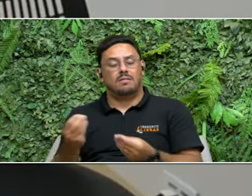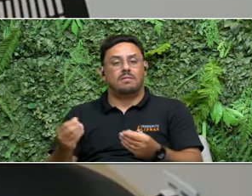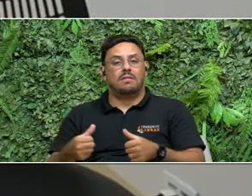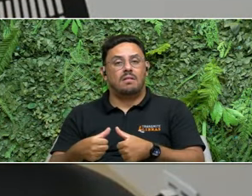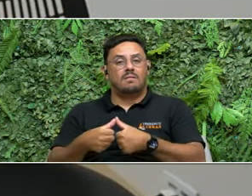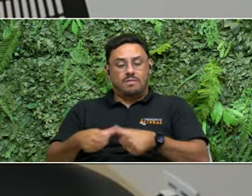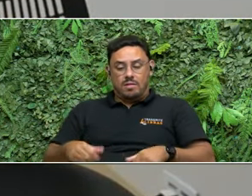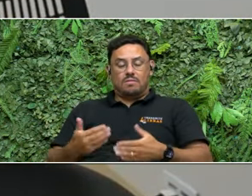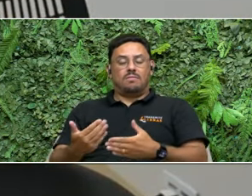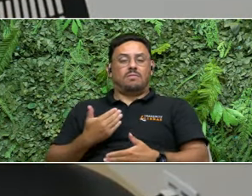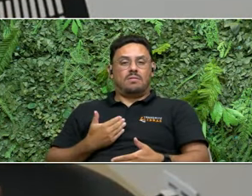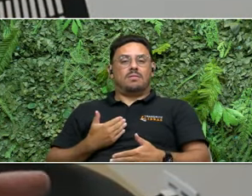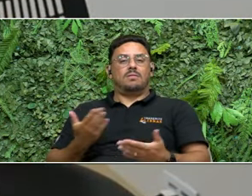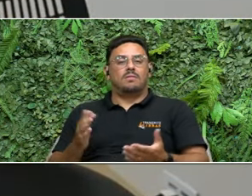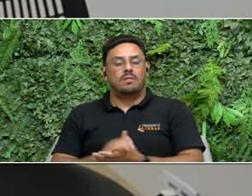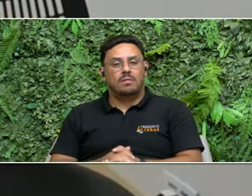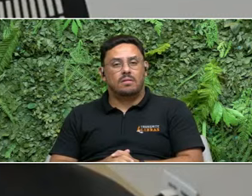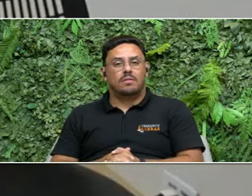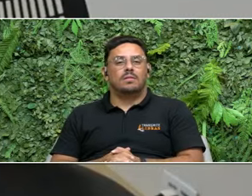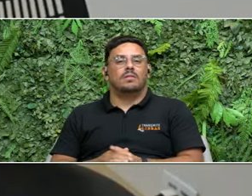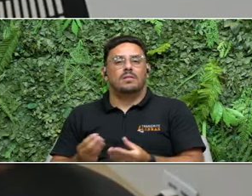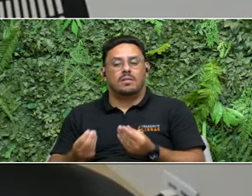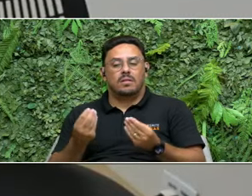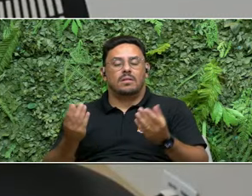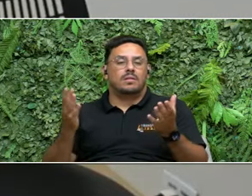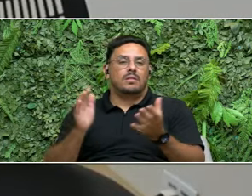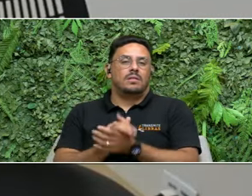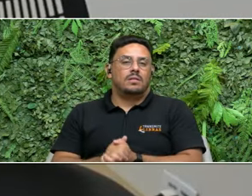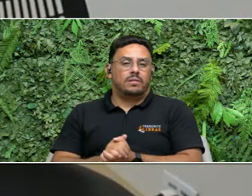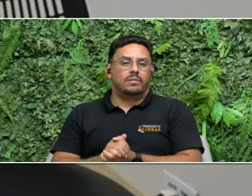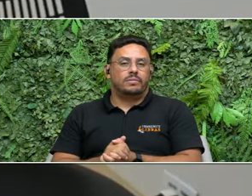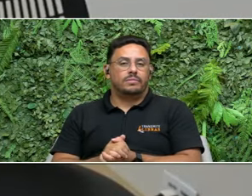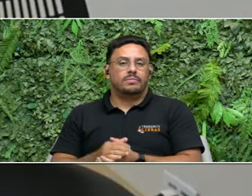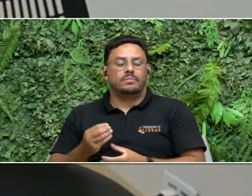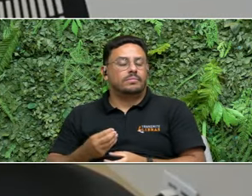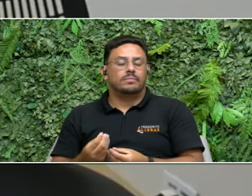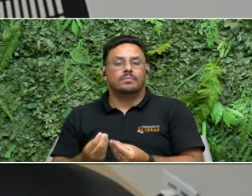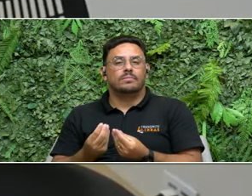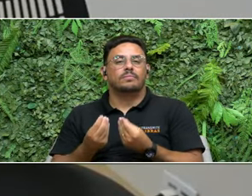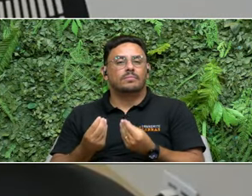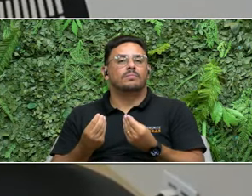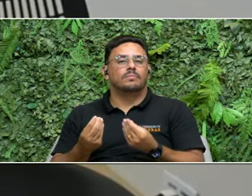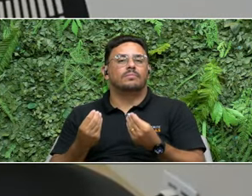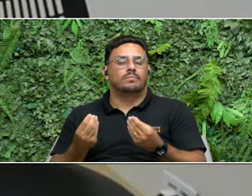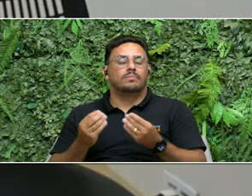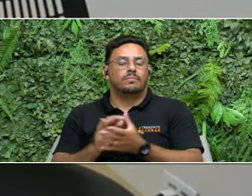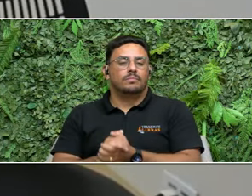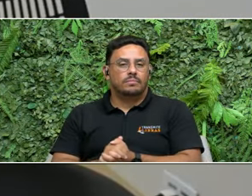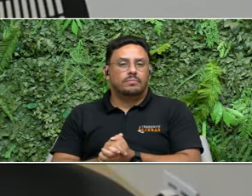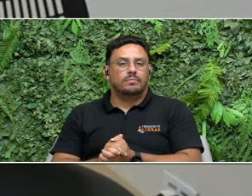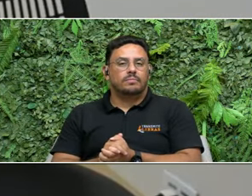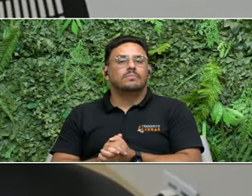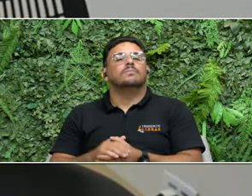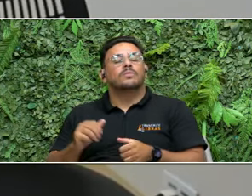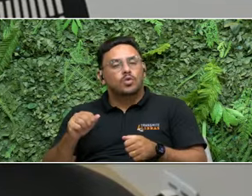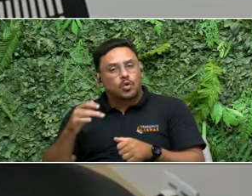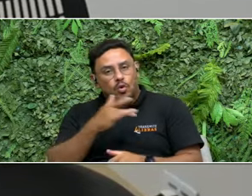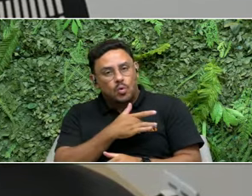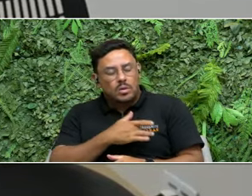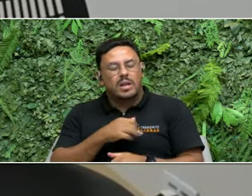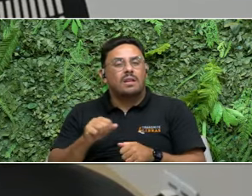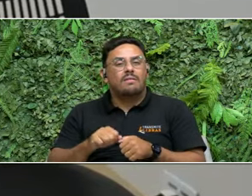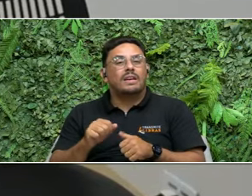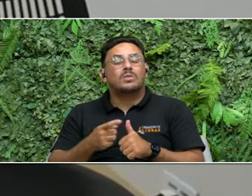atrás recuando as suas linhas pô força Poxa faça-me o favor o Cruzeiro fez o